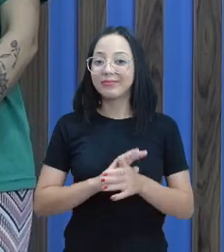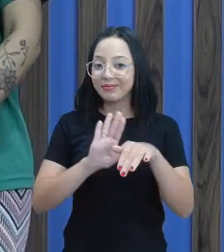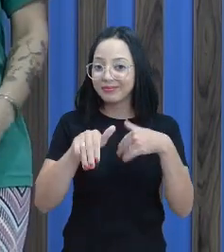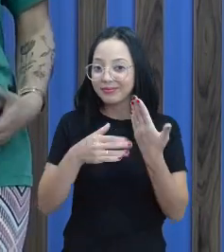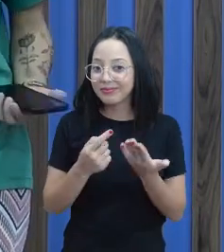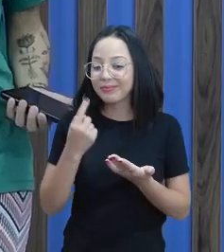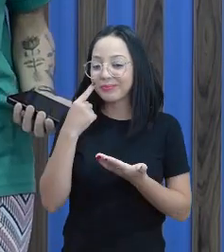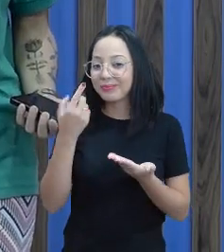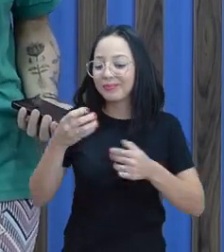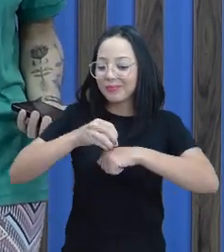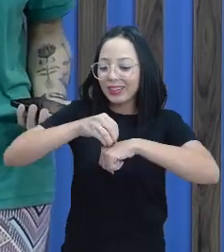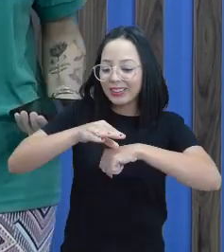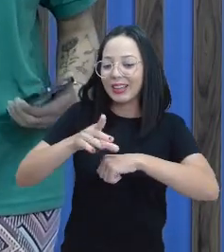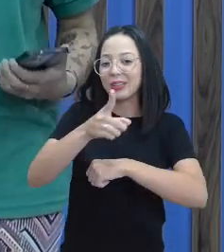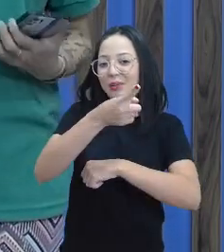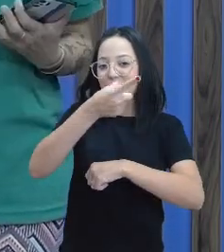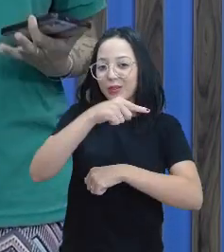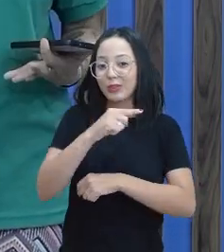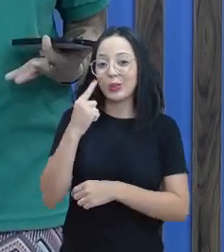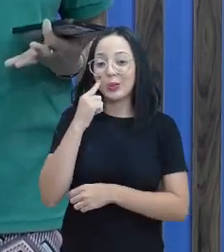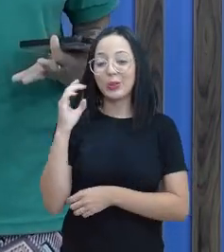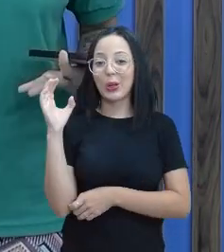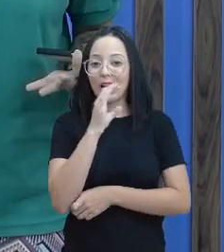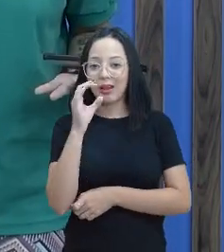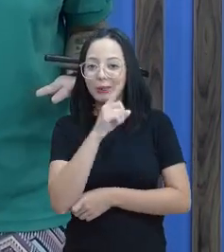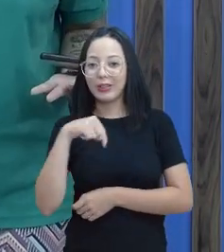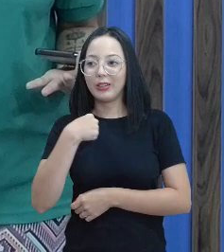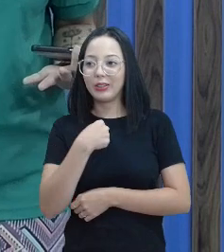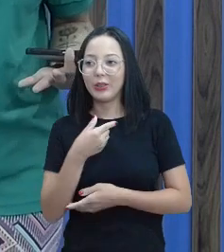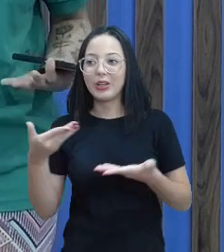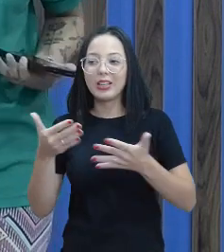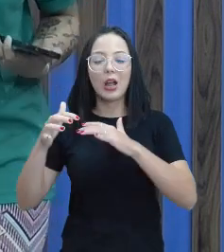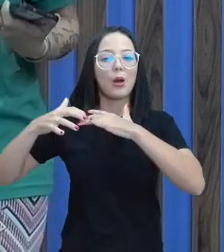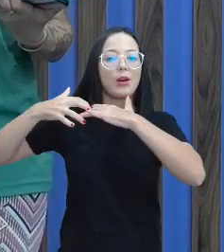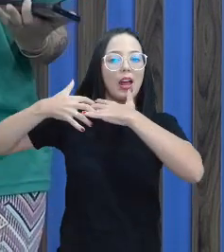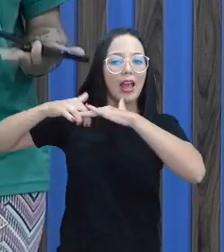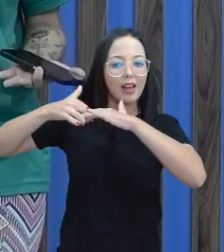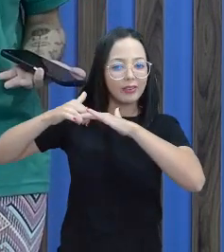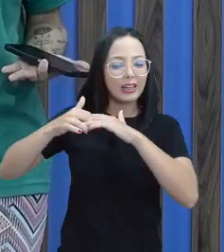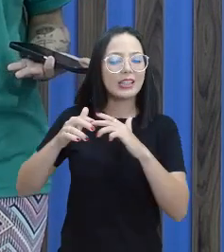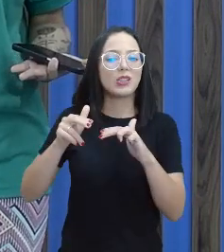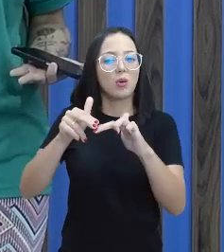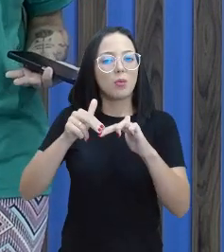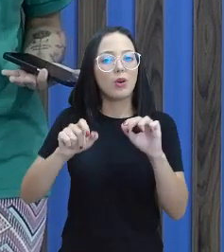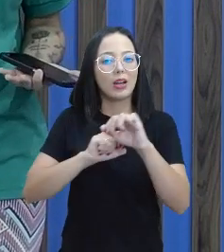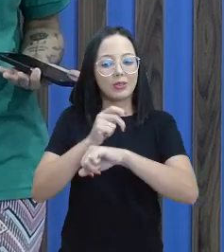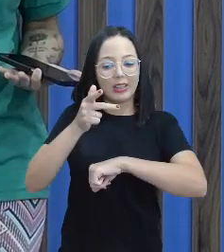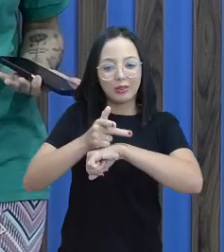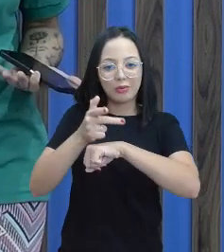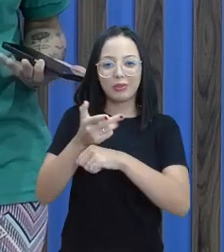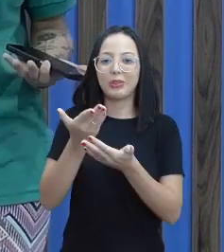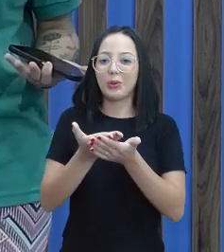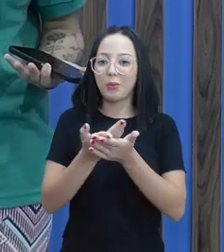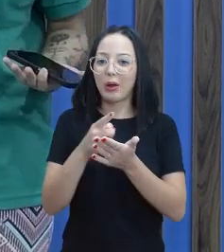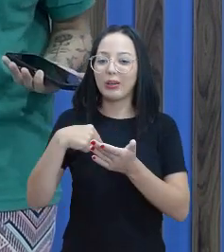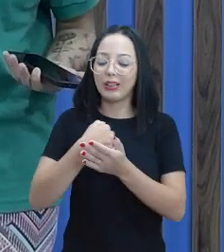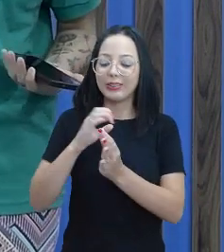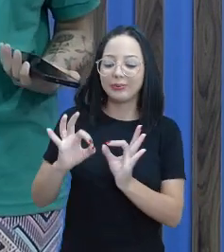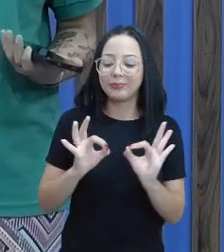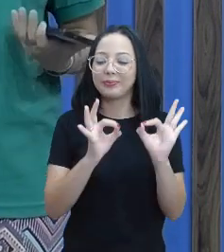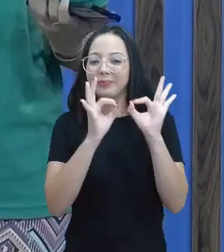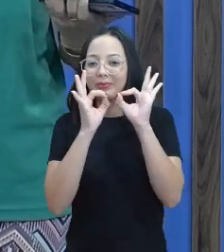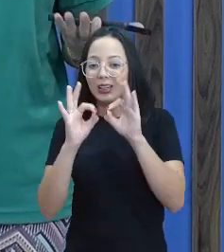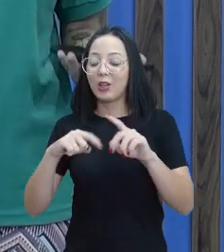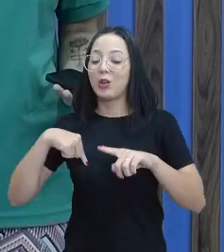Gente, aí foi dado o recado, né, que rapidamente vamos fazer uma reflexão a partir desse vídeo aula aí que a gente assistiu,